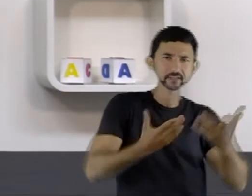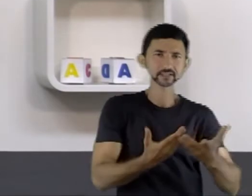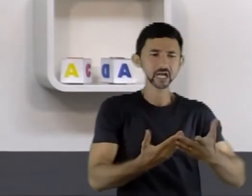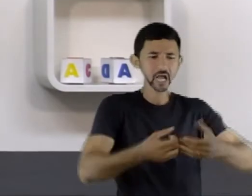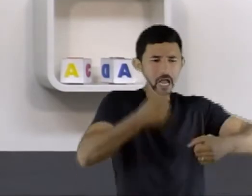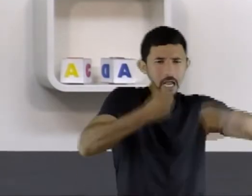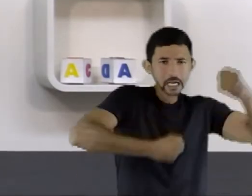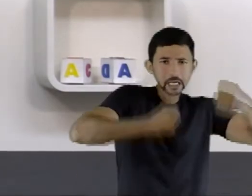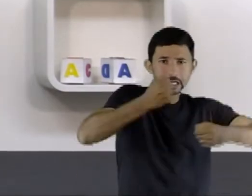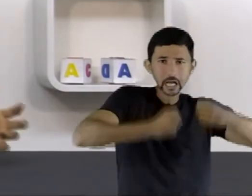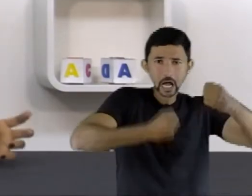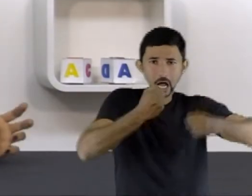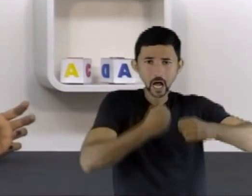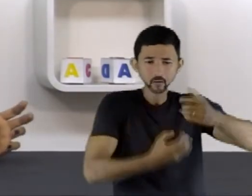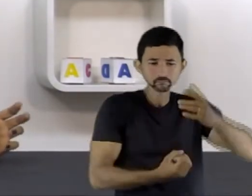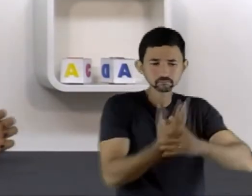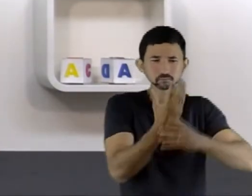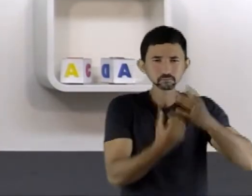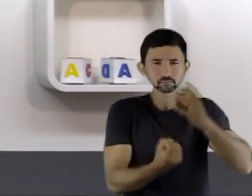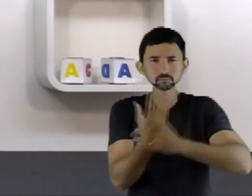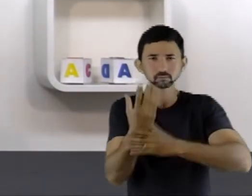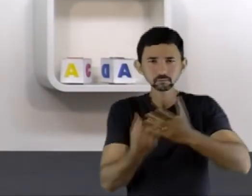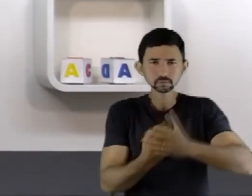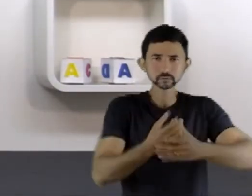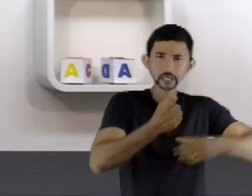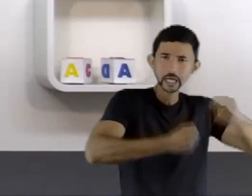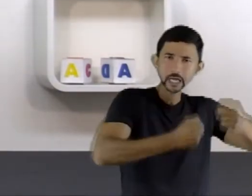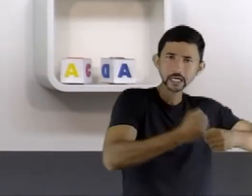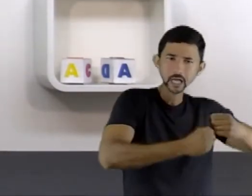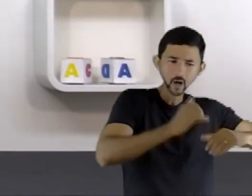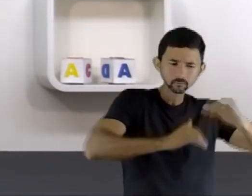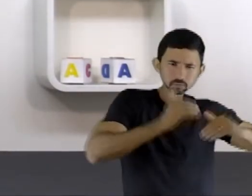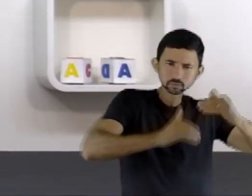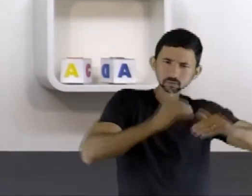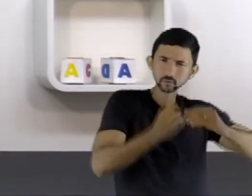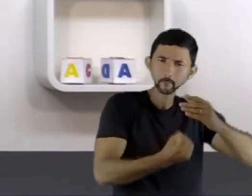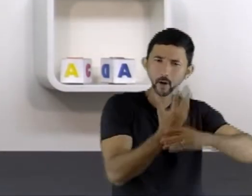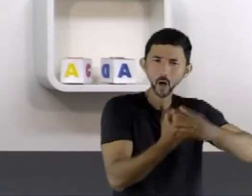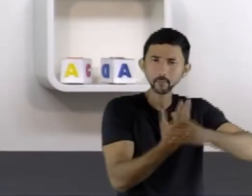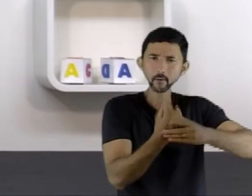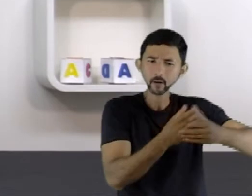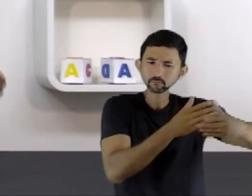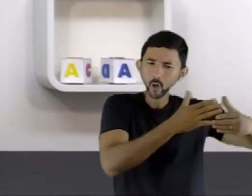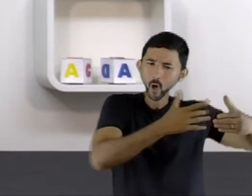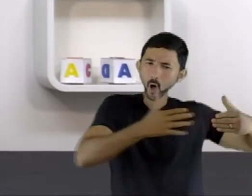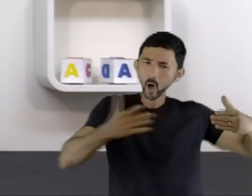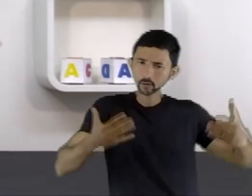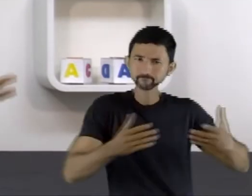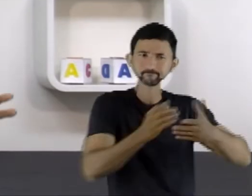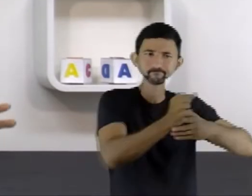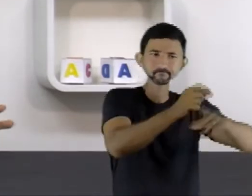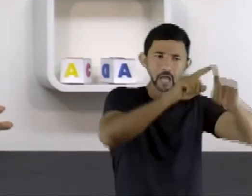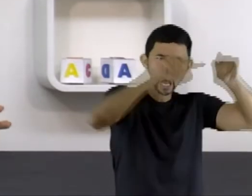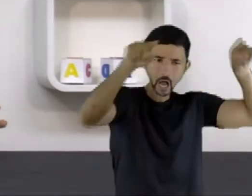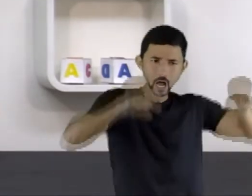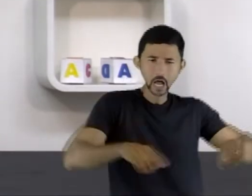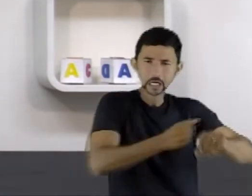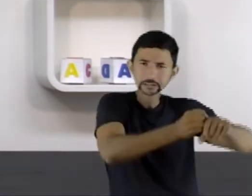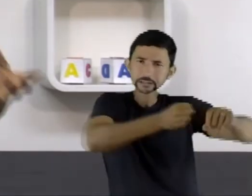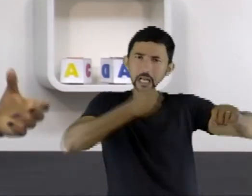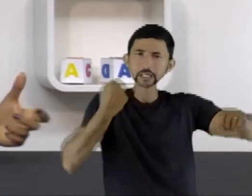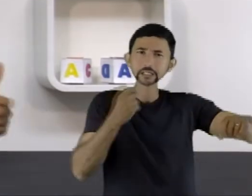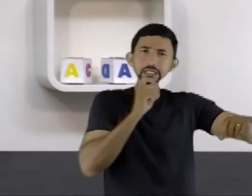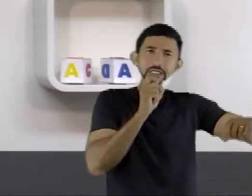carros, tá? Os carros começaram a ser produzidos em massa, né? E as geladeiras, as TVs,